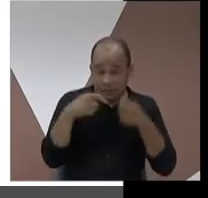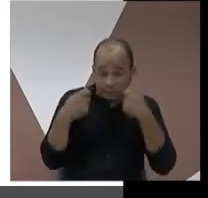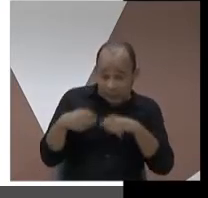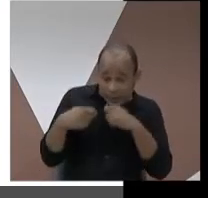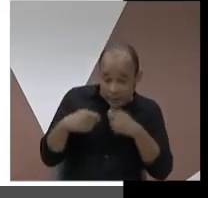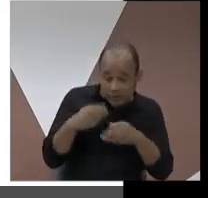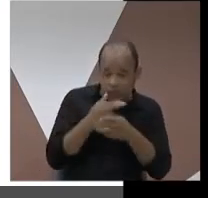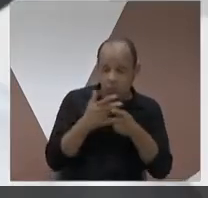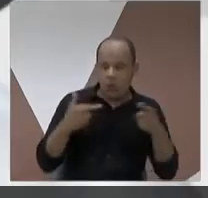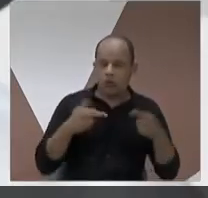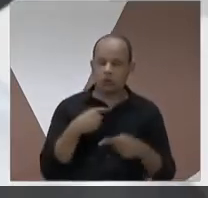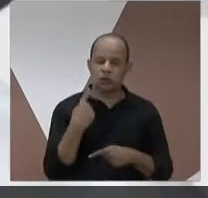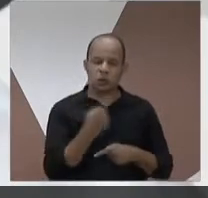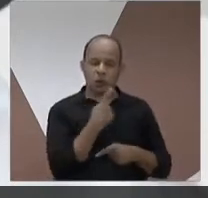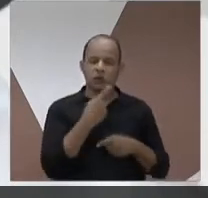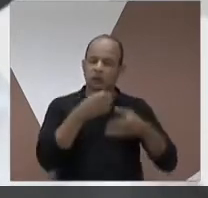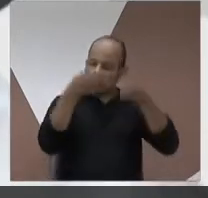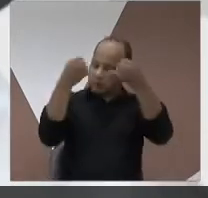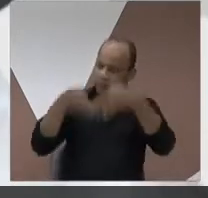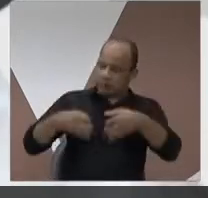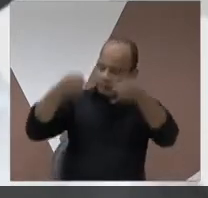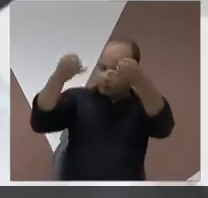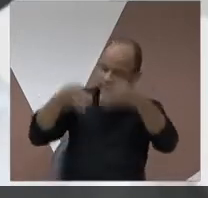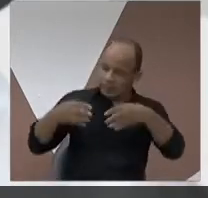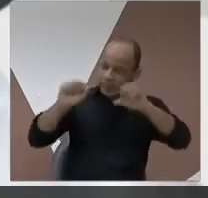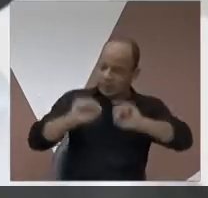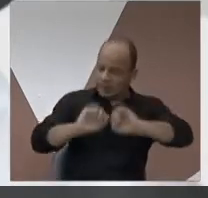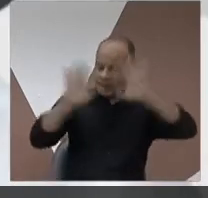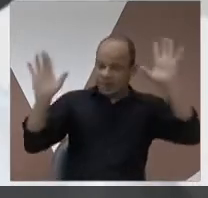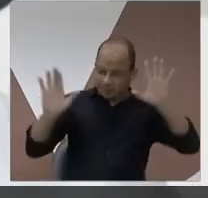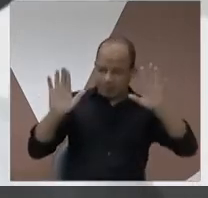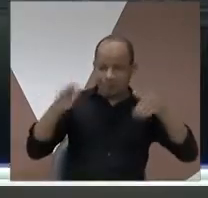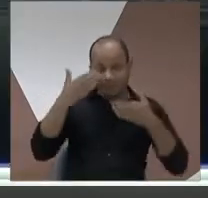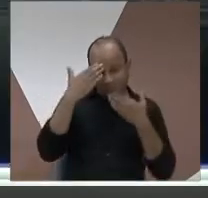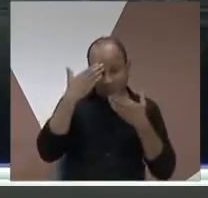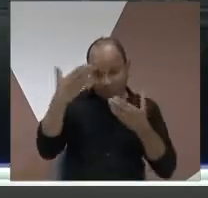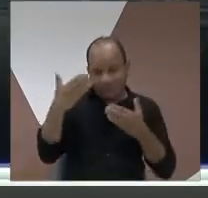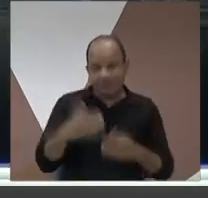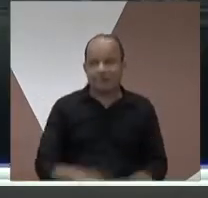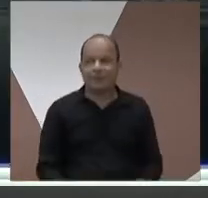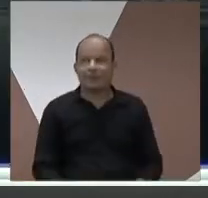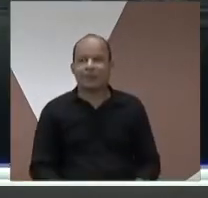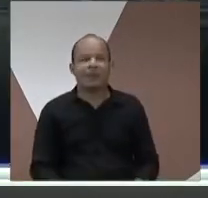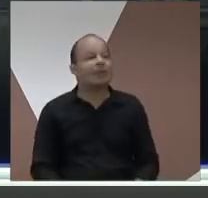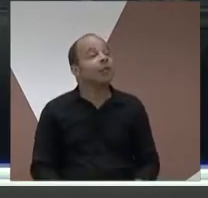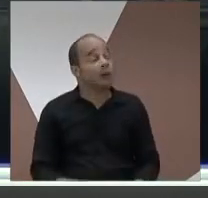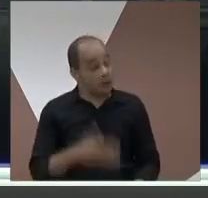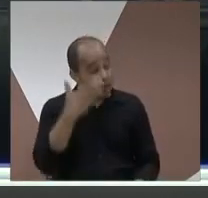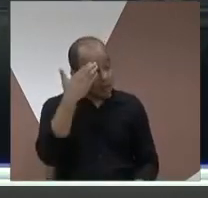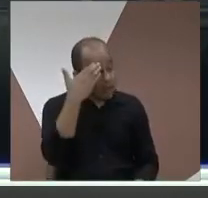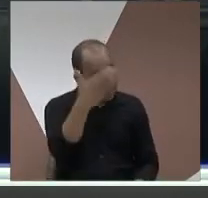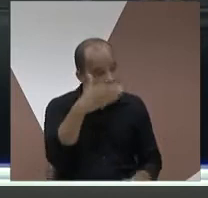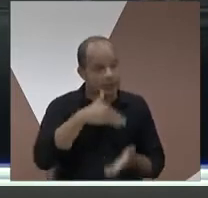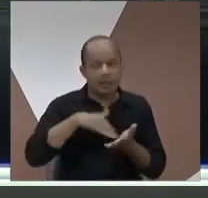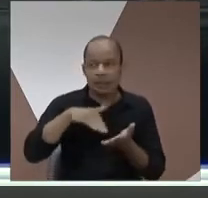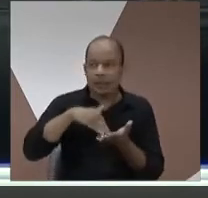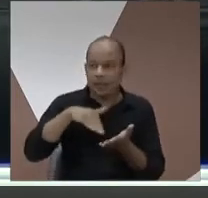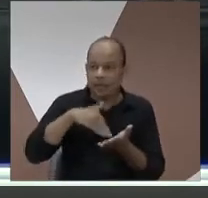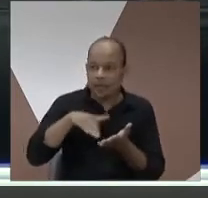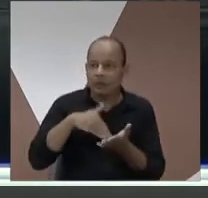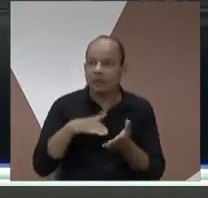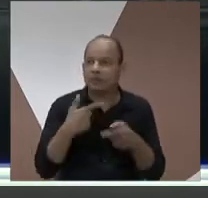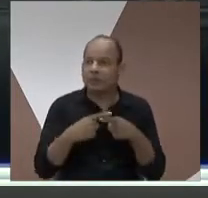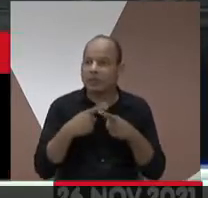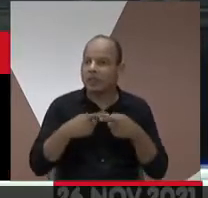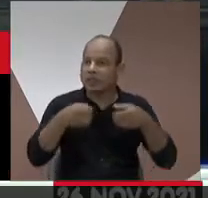e prestar todos os esclarecimentos. Ok? Muito obrigado. Muito obrigado, secretário, pela participação e explanação.